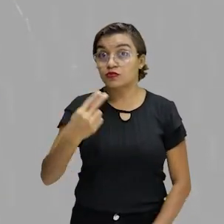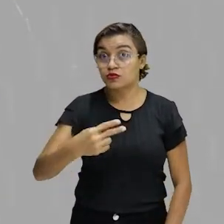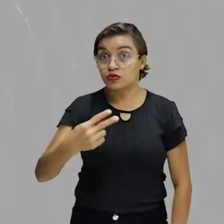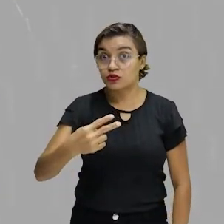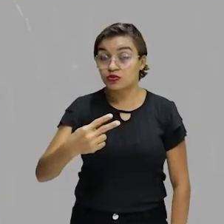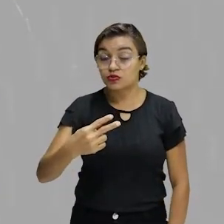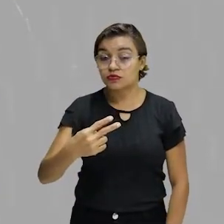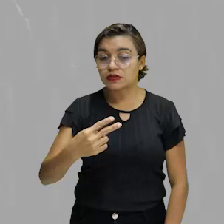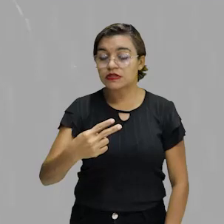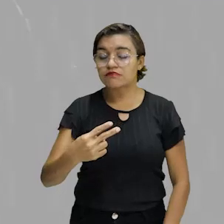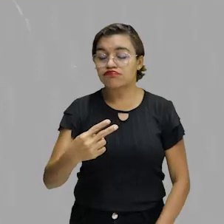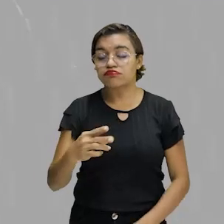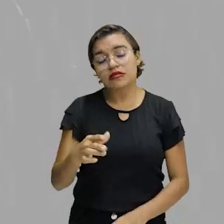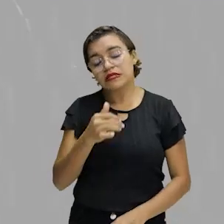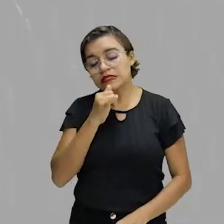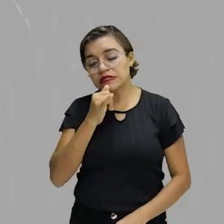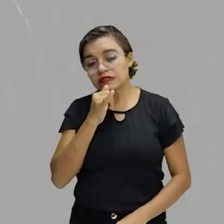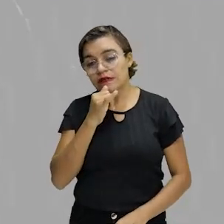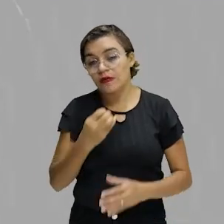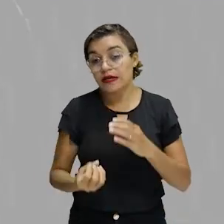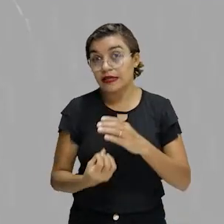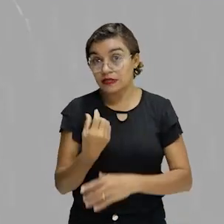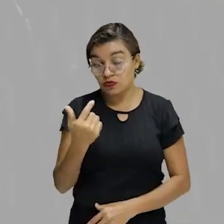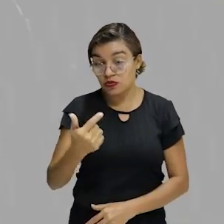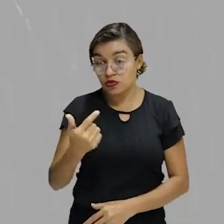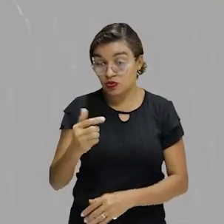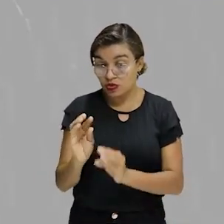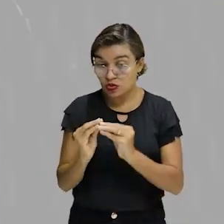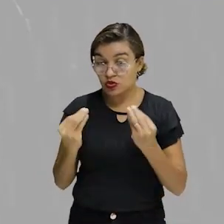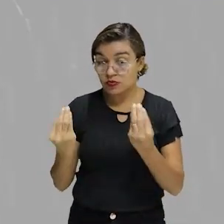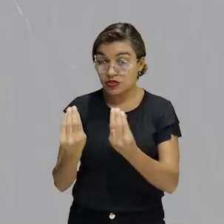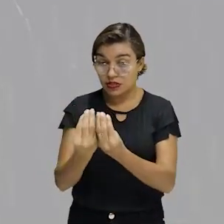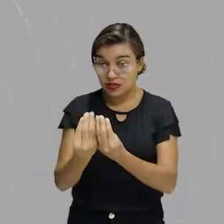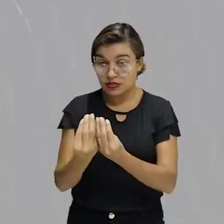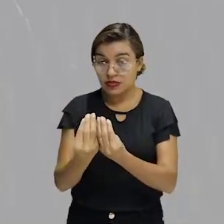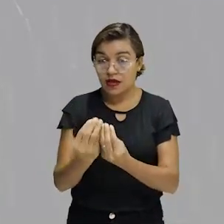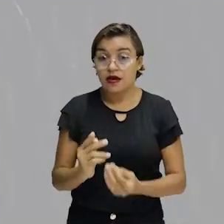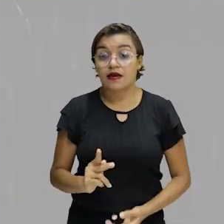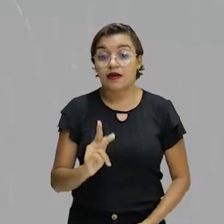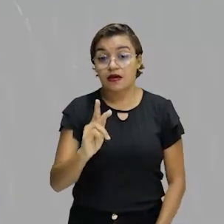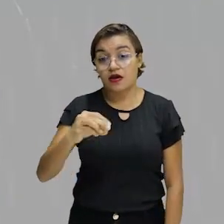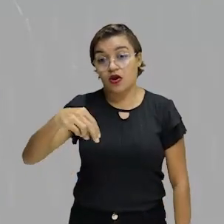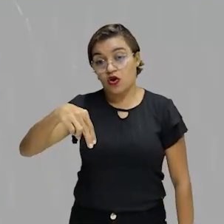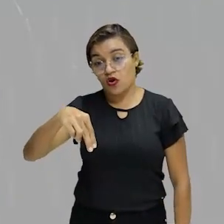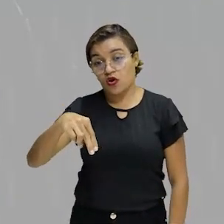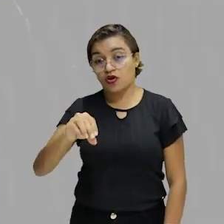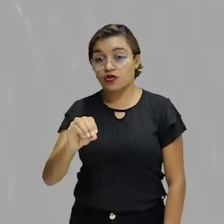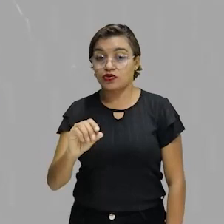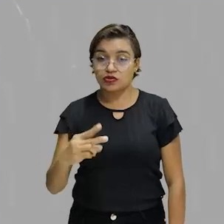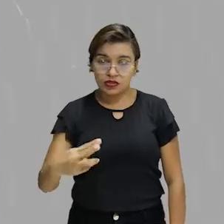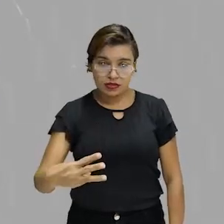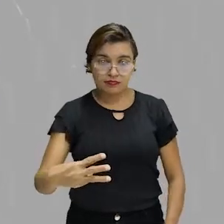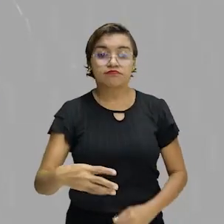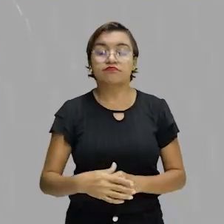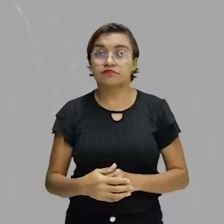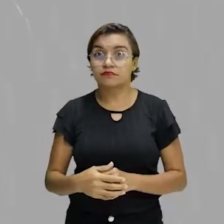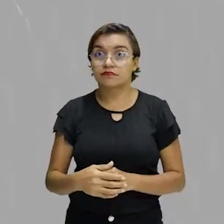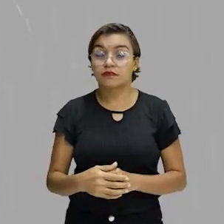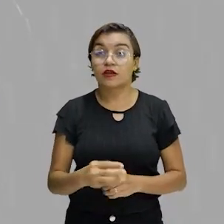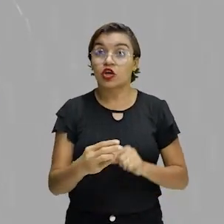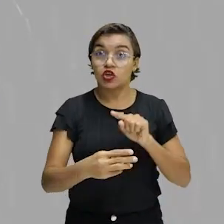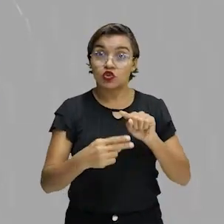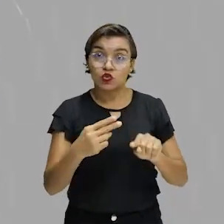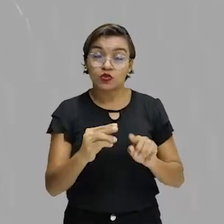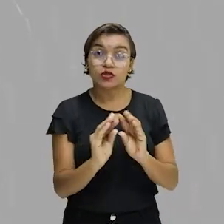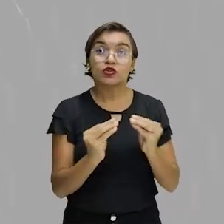substância né que é o nitrato de potássio Olha só são duas substâncias compostas interagindo